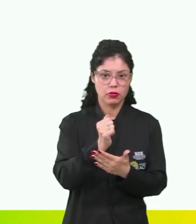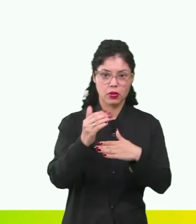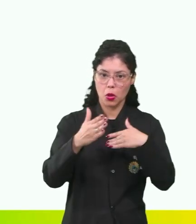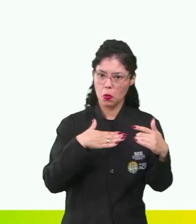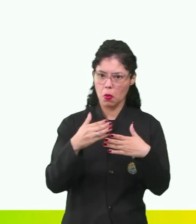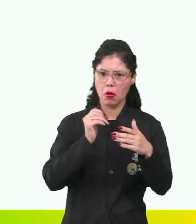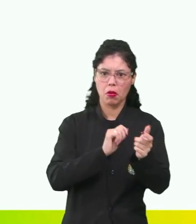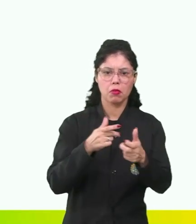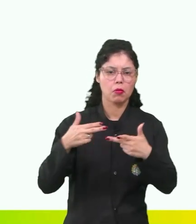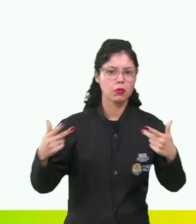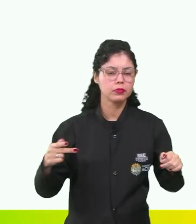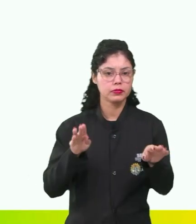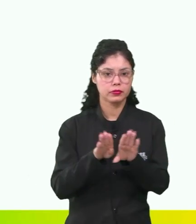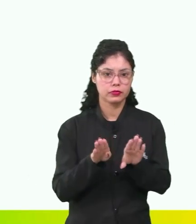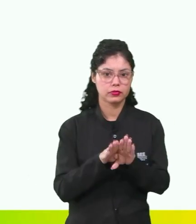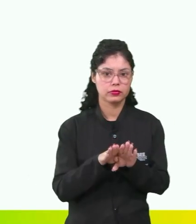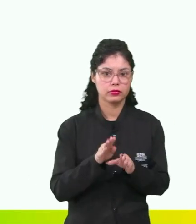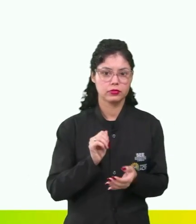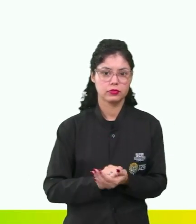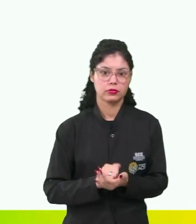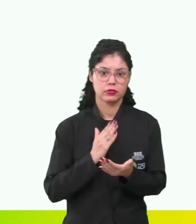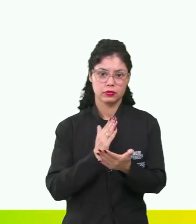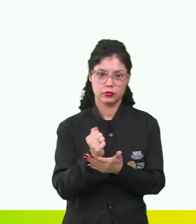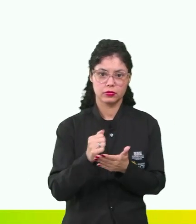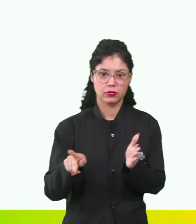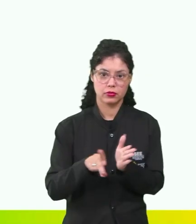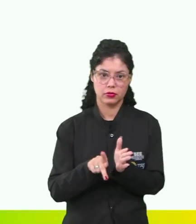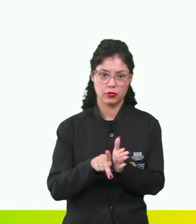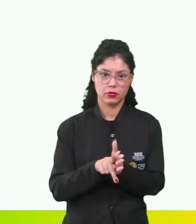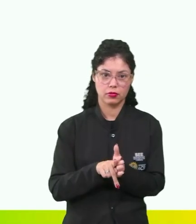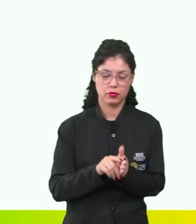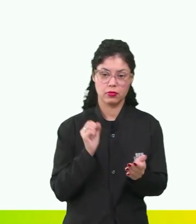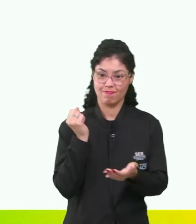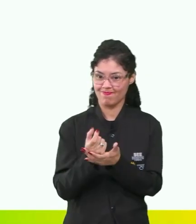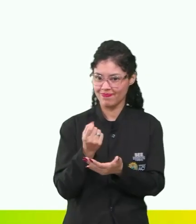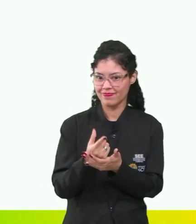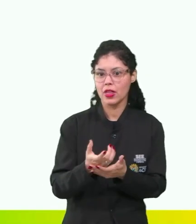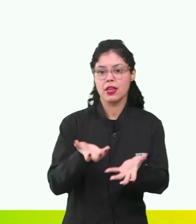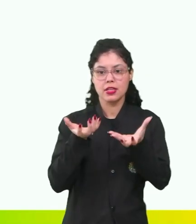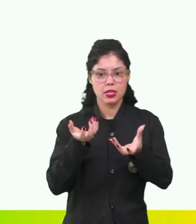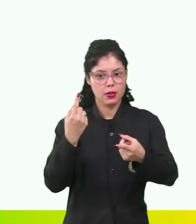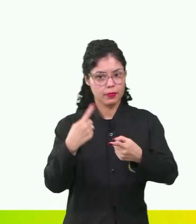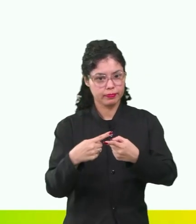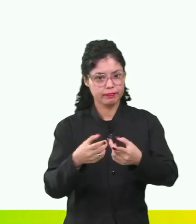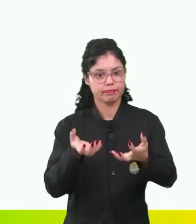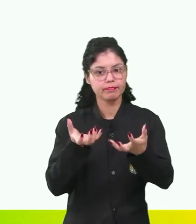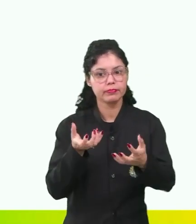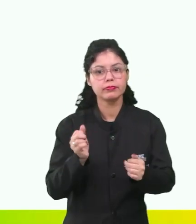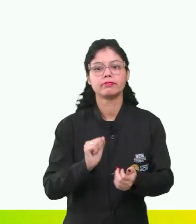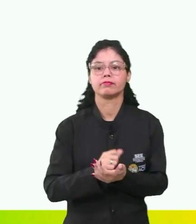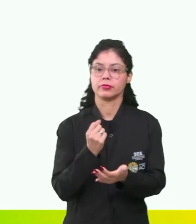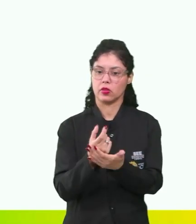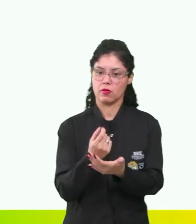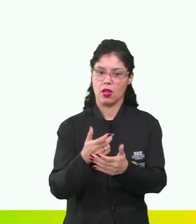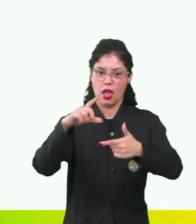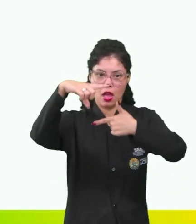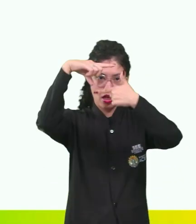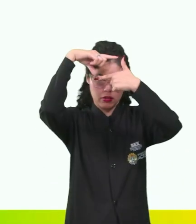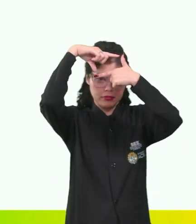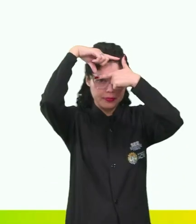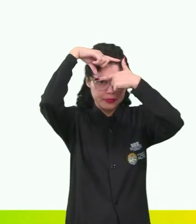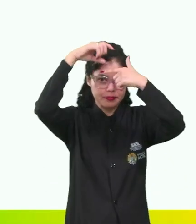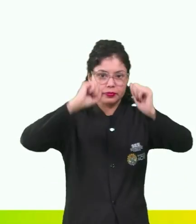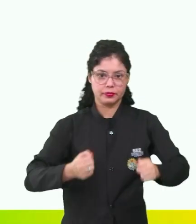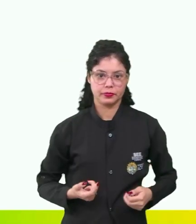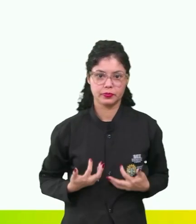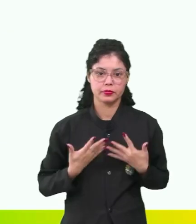qualquer coisa, buscam qualquer coisa a qualquer custo, na verdade. Então, a alienação